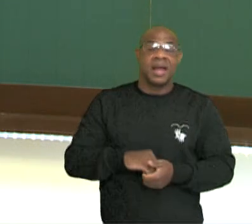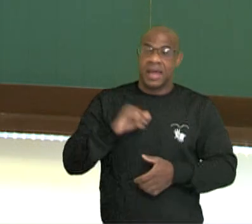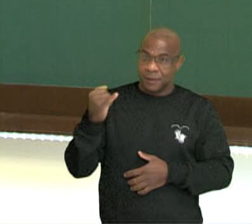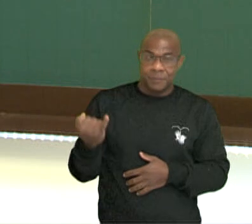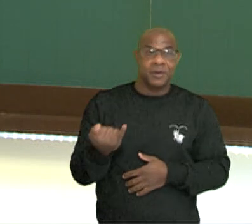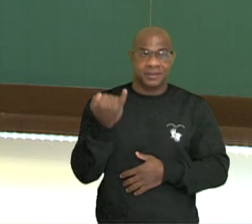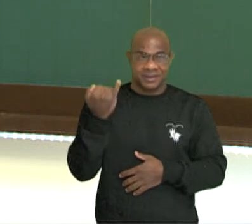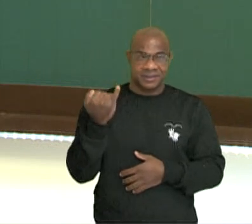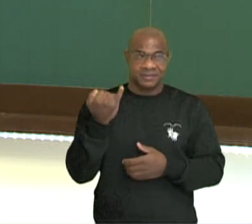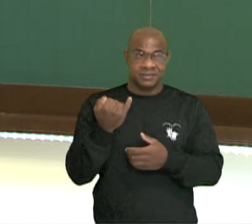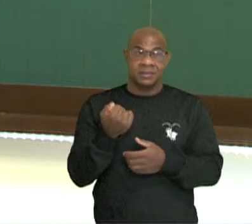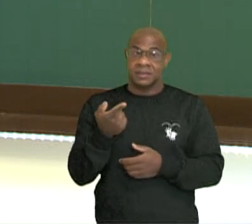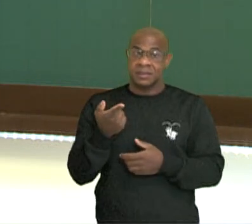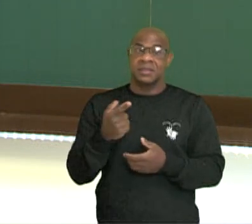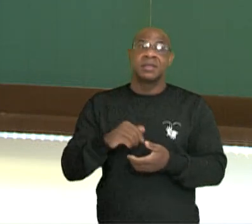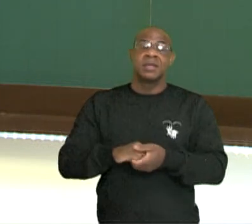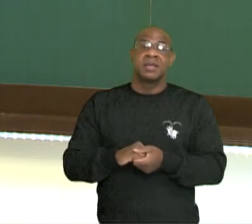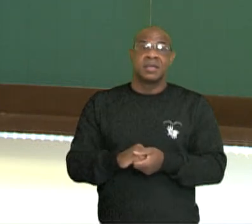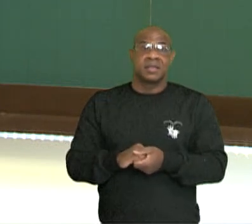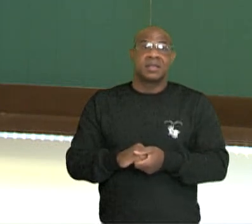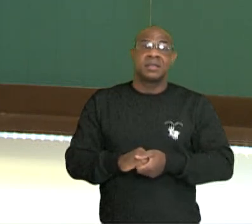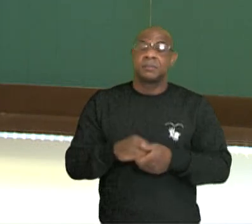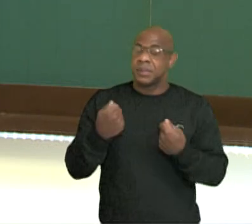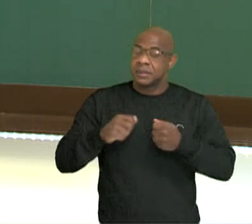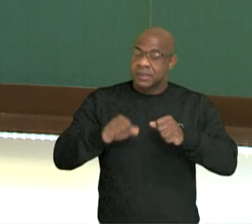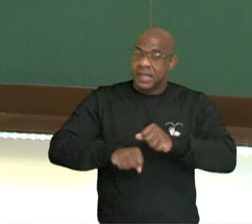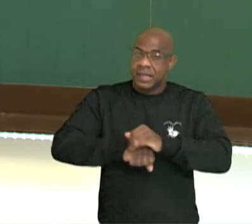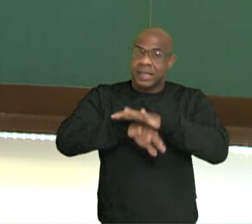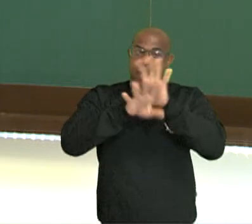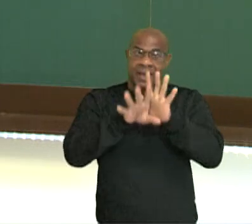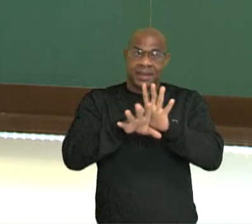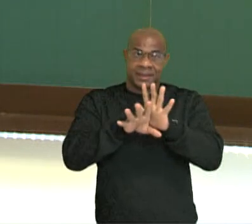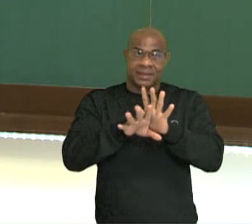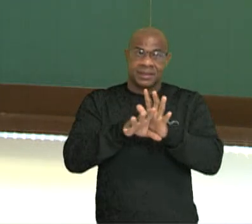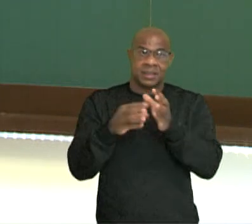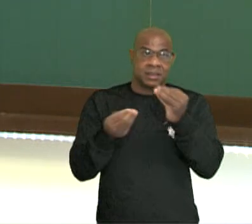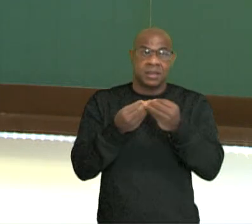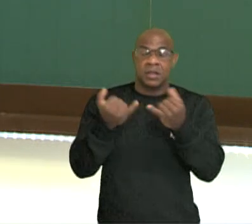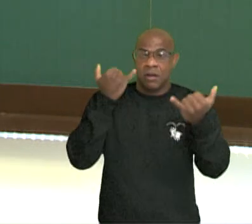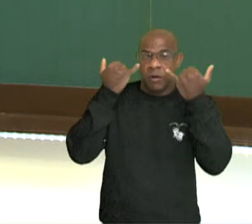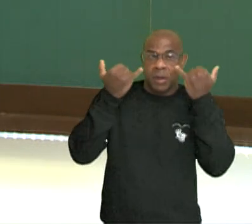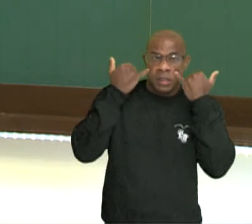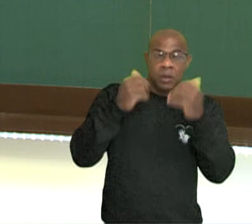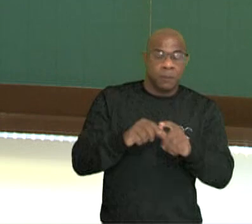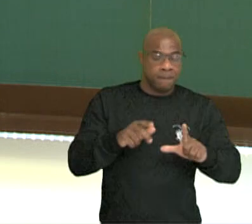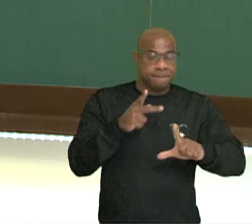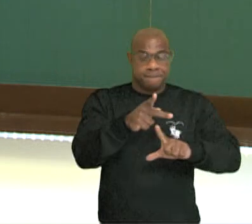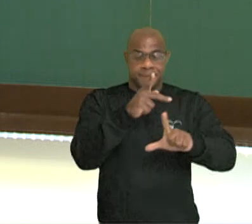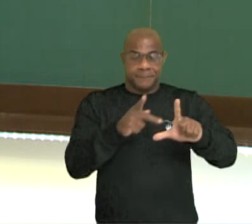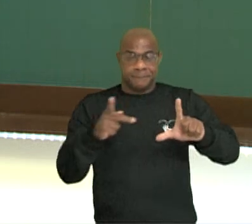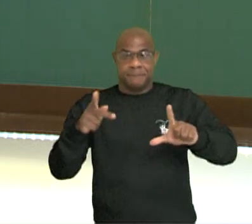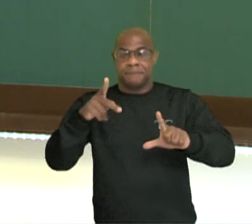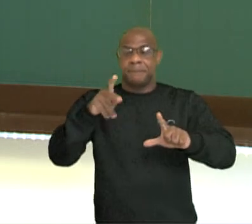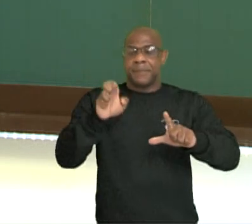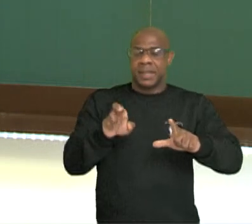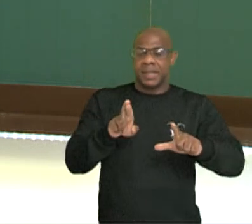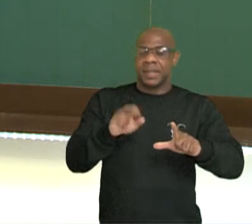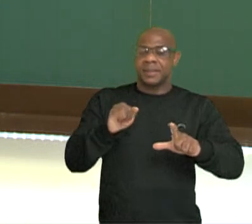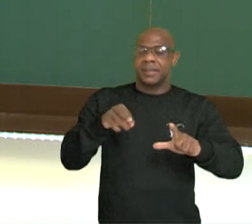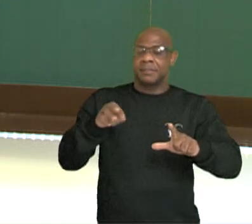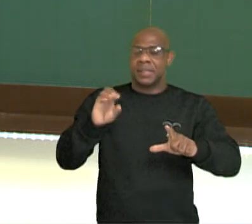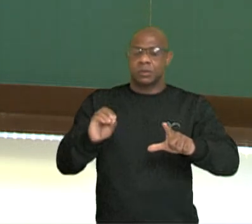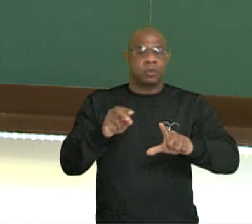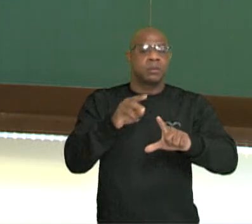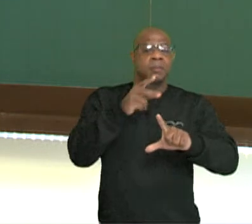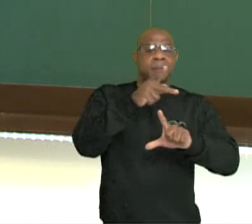importante na geometria você ter clareza desses dois conceitos, do perímetro, o que ele é, e da área, o que ela é.